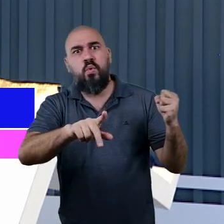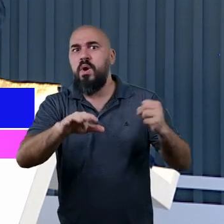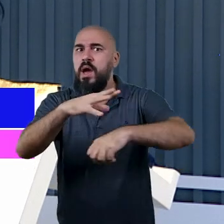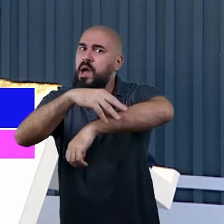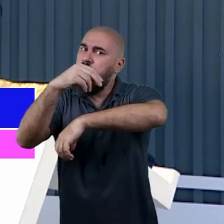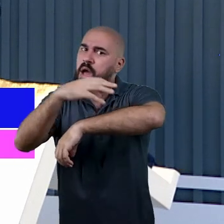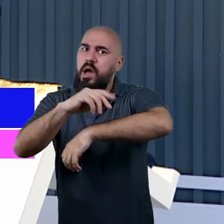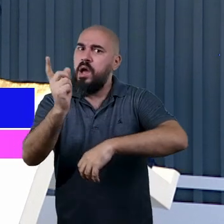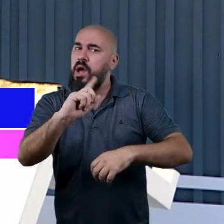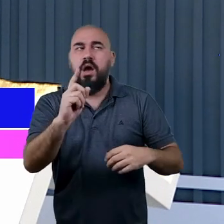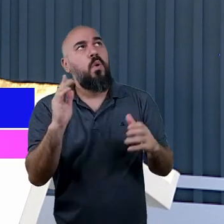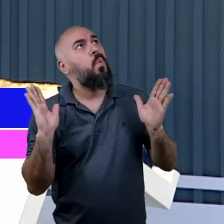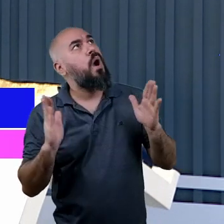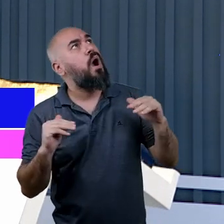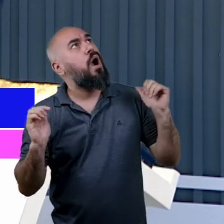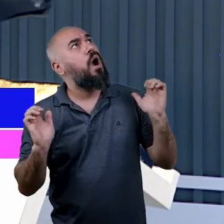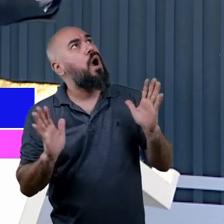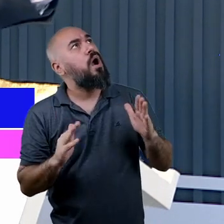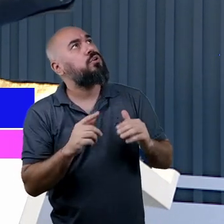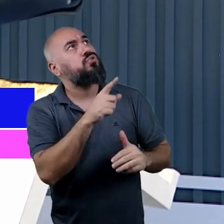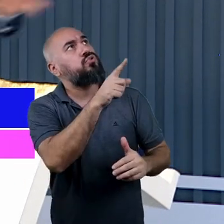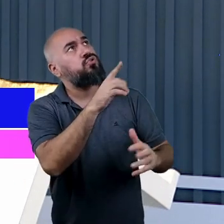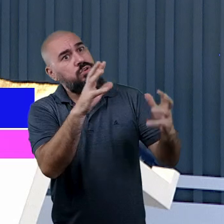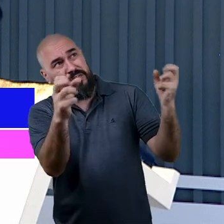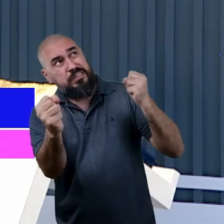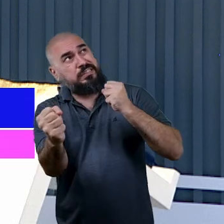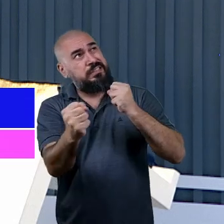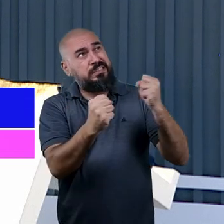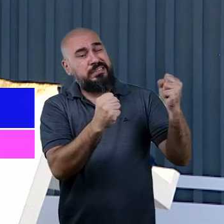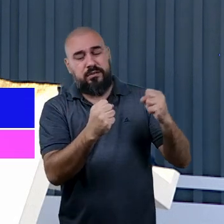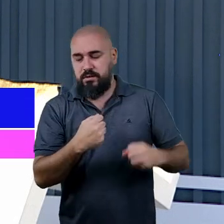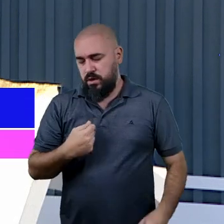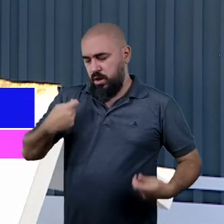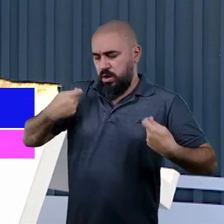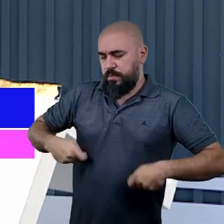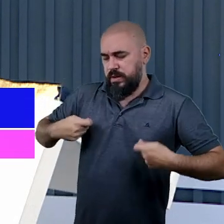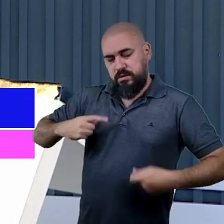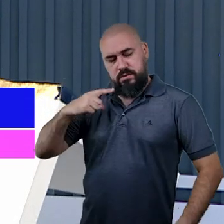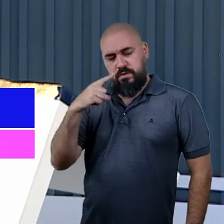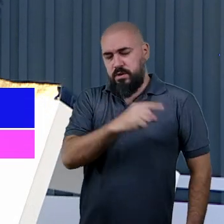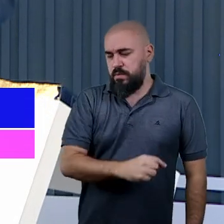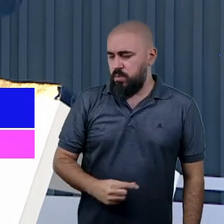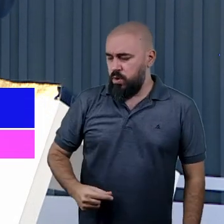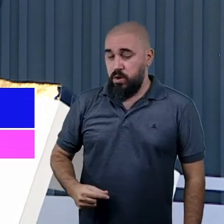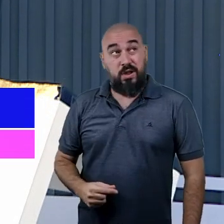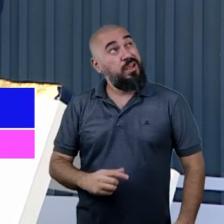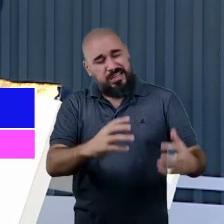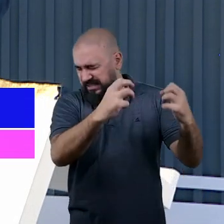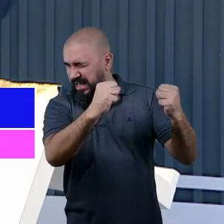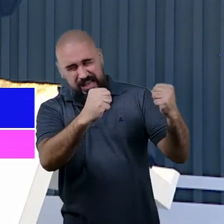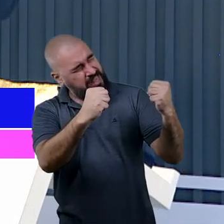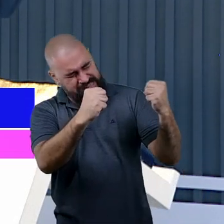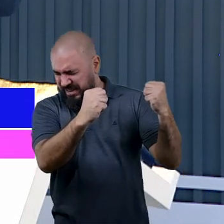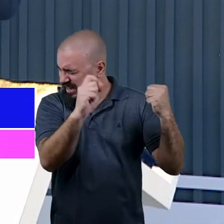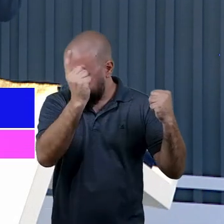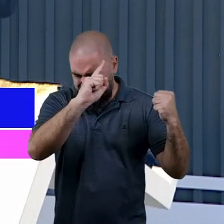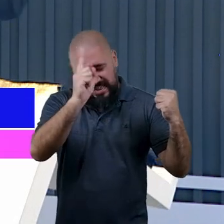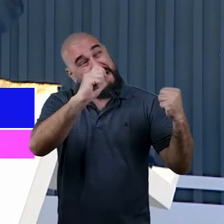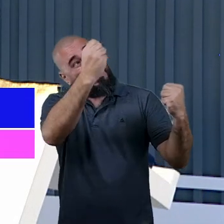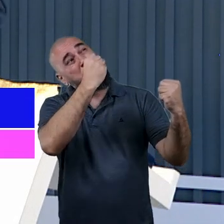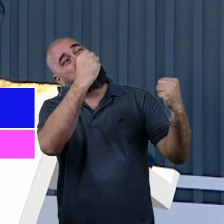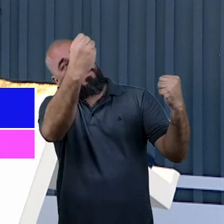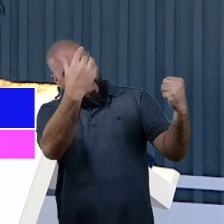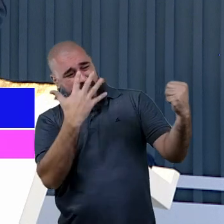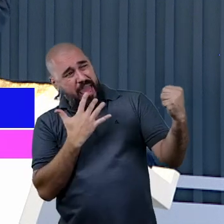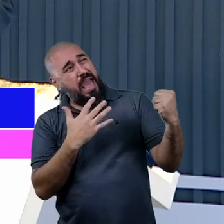havia lutado com ele. E então o anjo diz assim: eu preciso ir embora. E Jacó diz assim: não, eu não vou deixar você ir enquanto você não